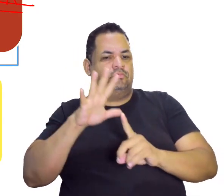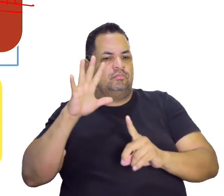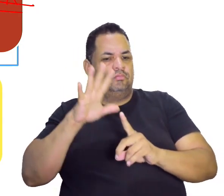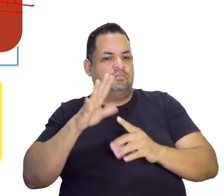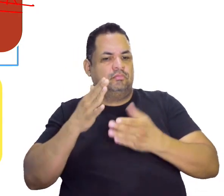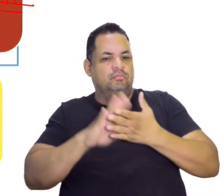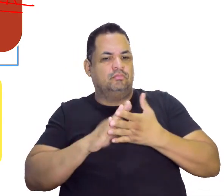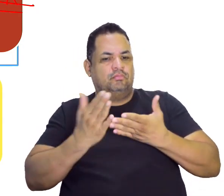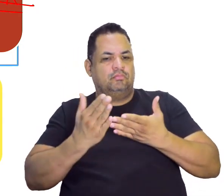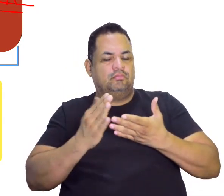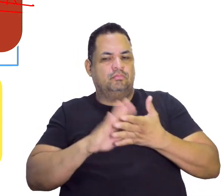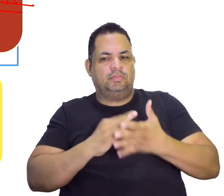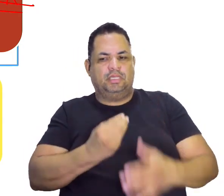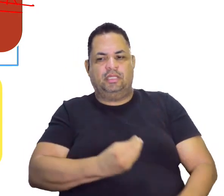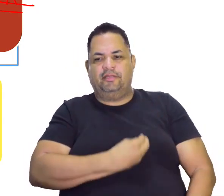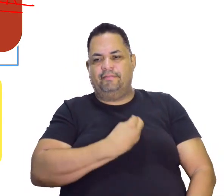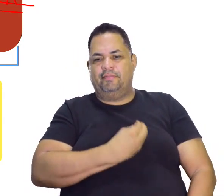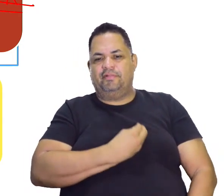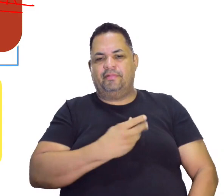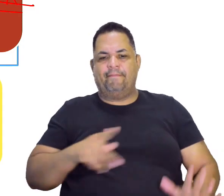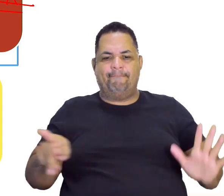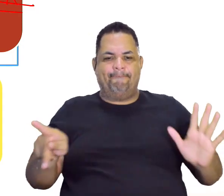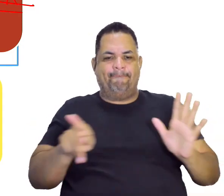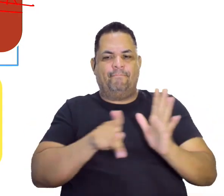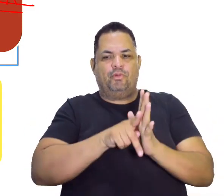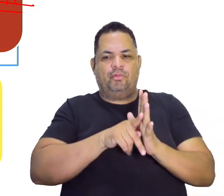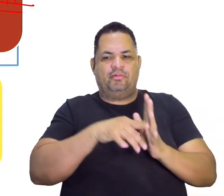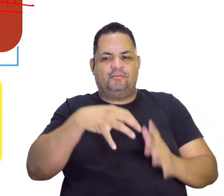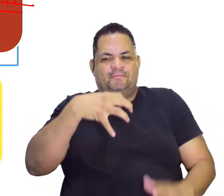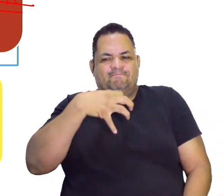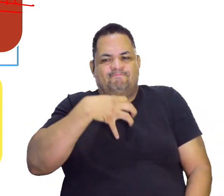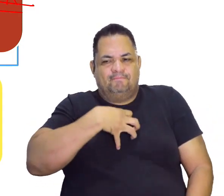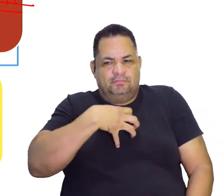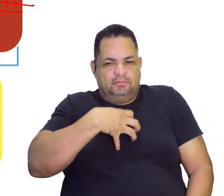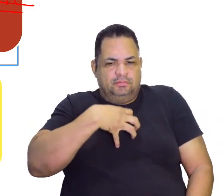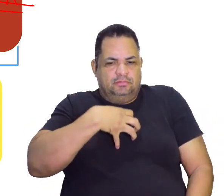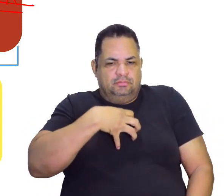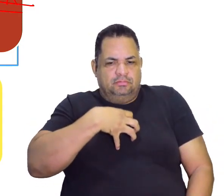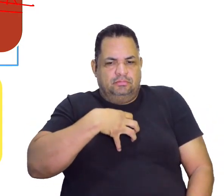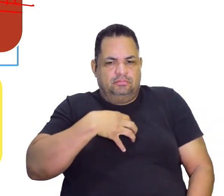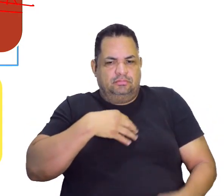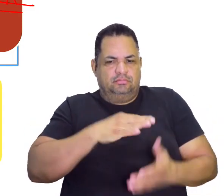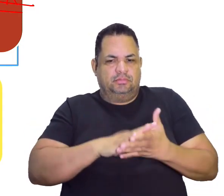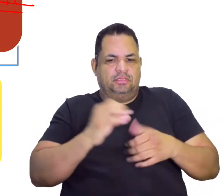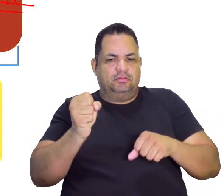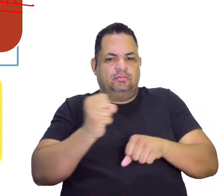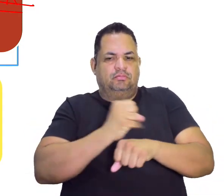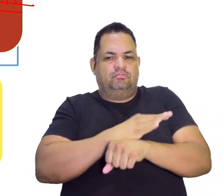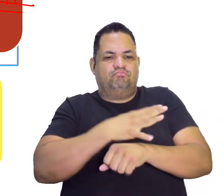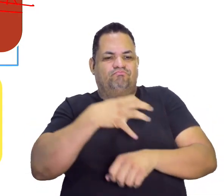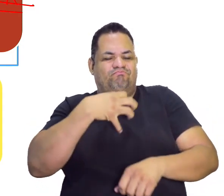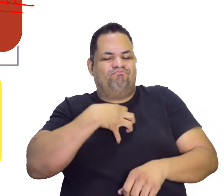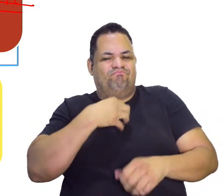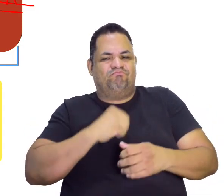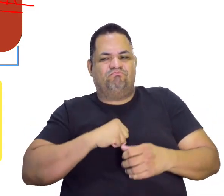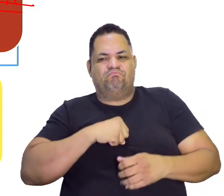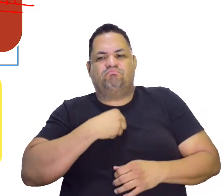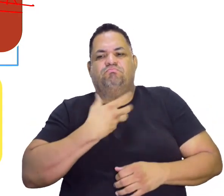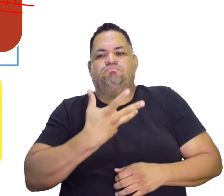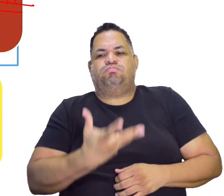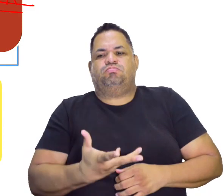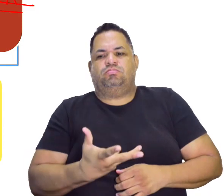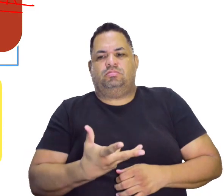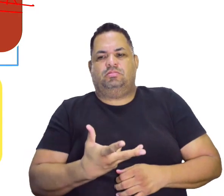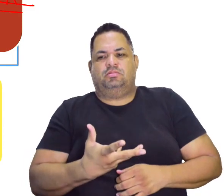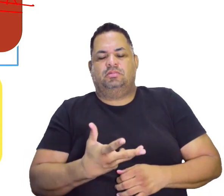impacto causado pela expressão da vida interior, das imagens que vêm do fundo do ser. Então,